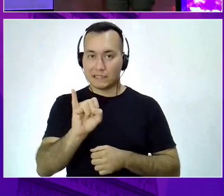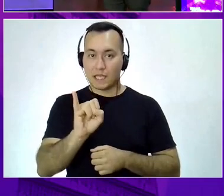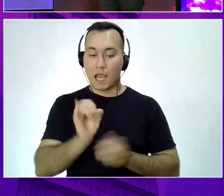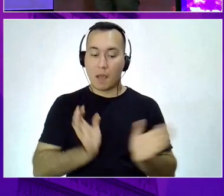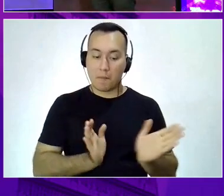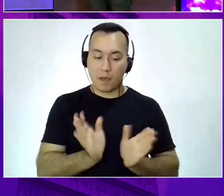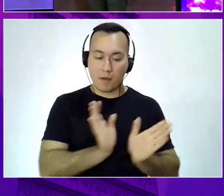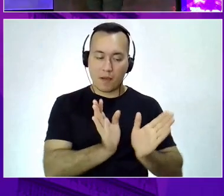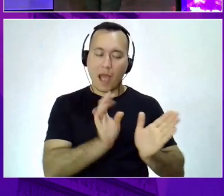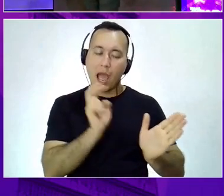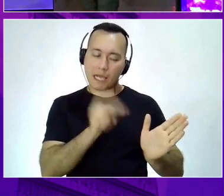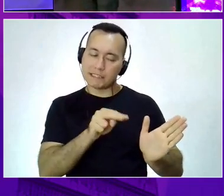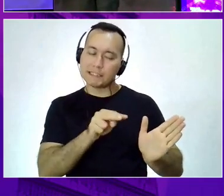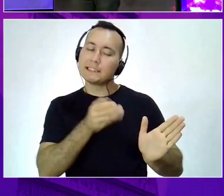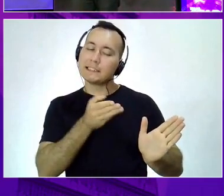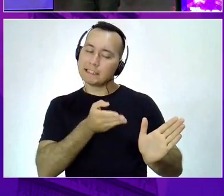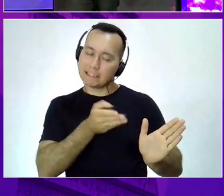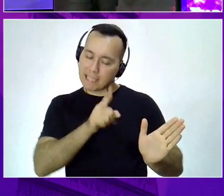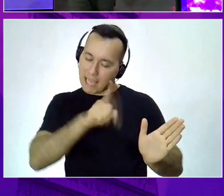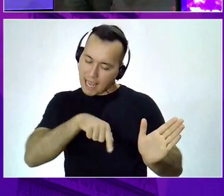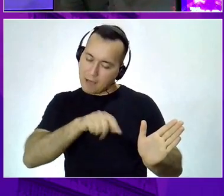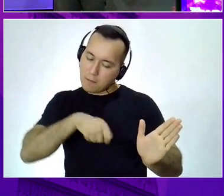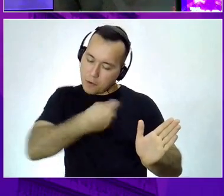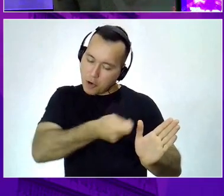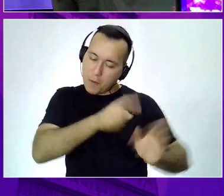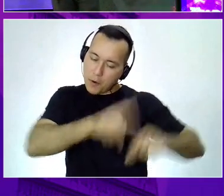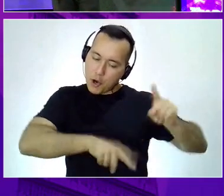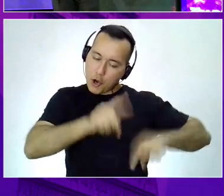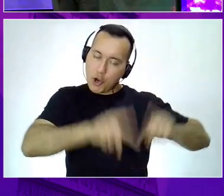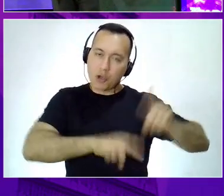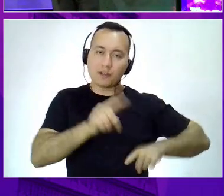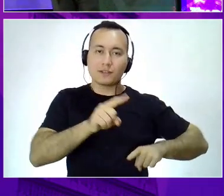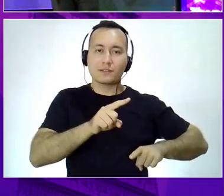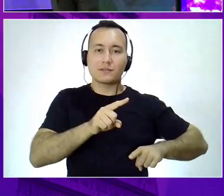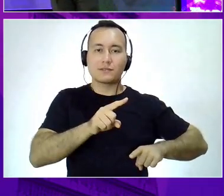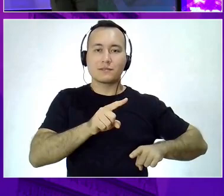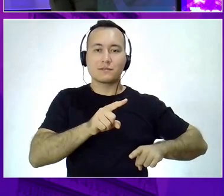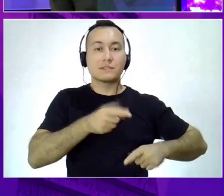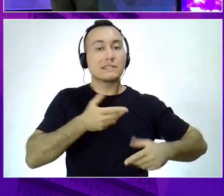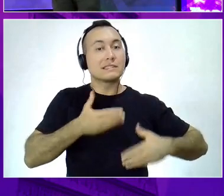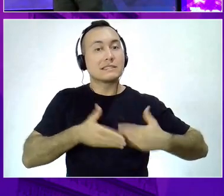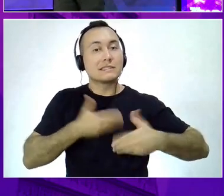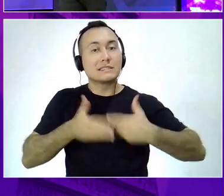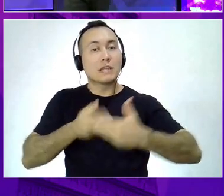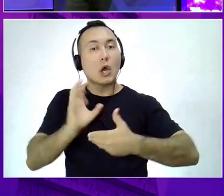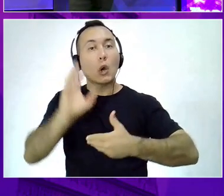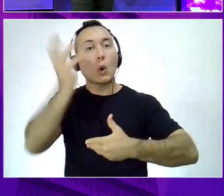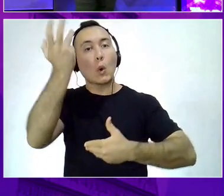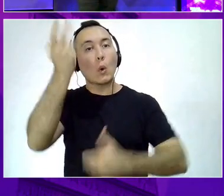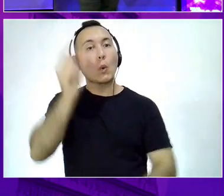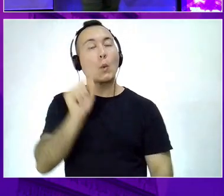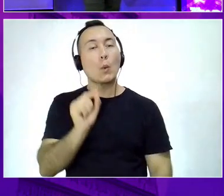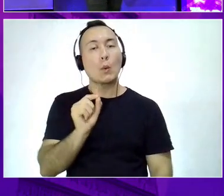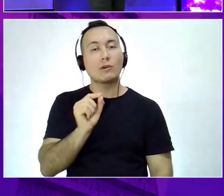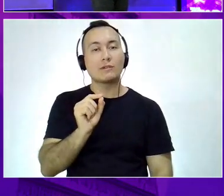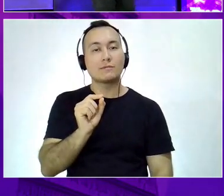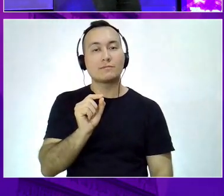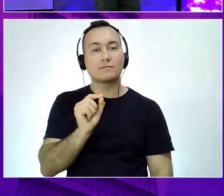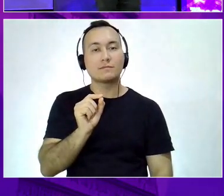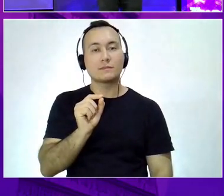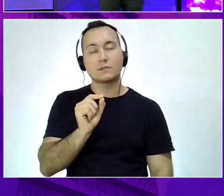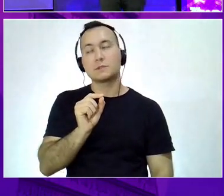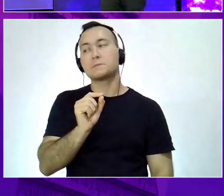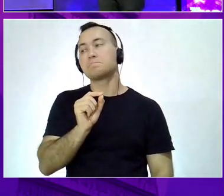fazer uma conversão direta de 25% do fluxo da internet brasileira para dentro do seu produto